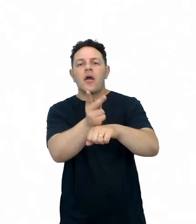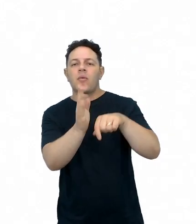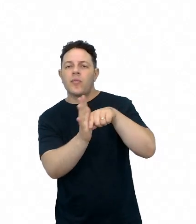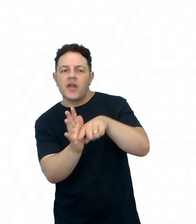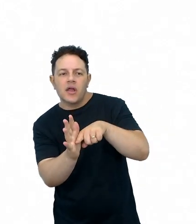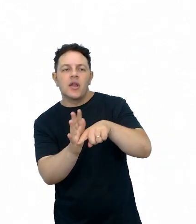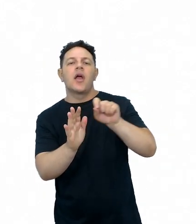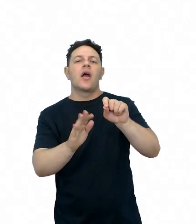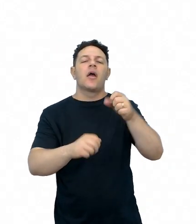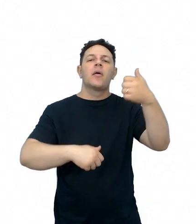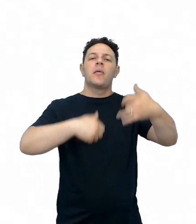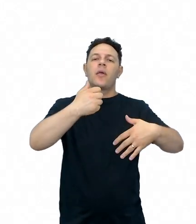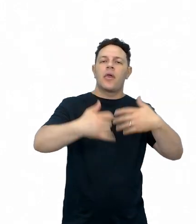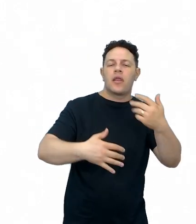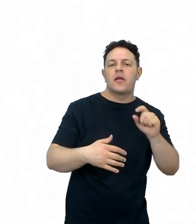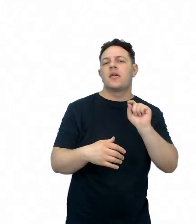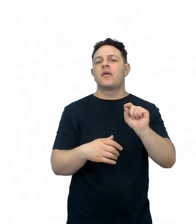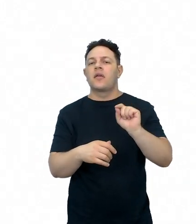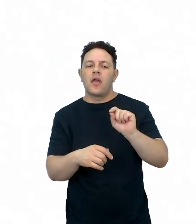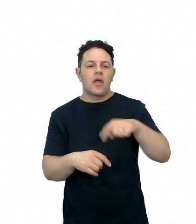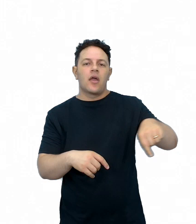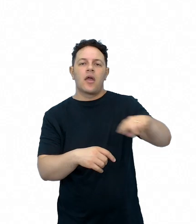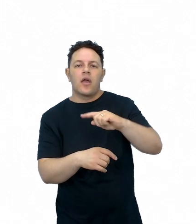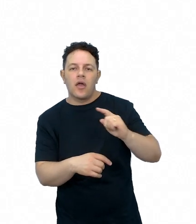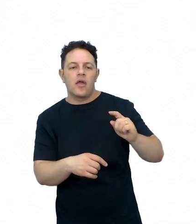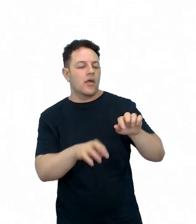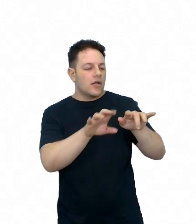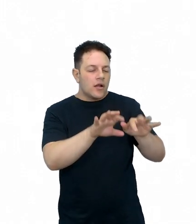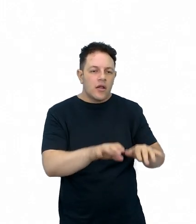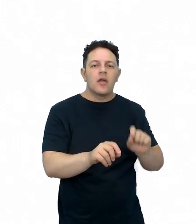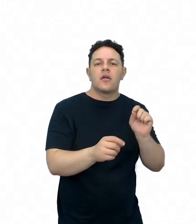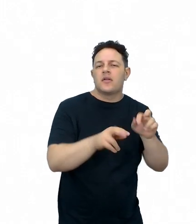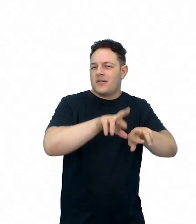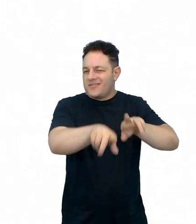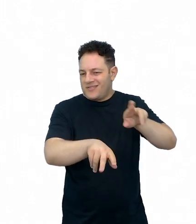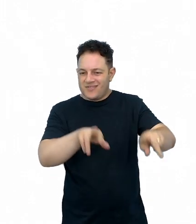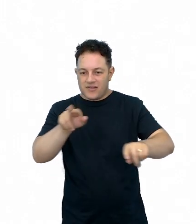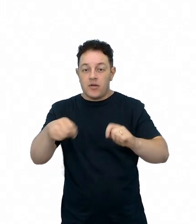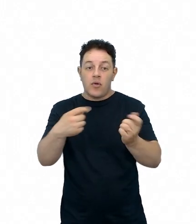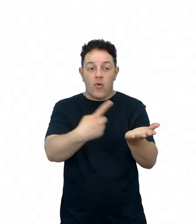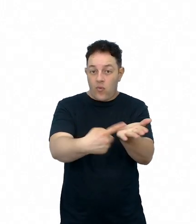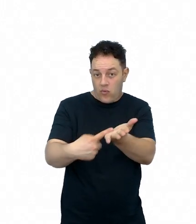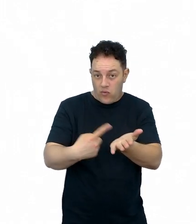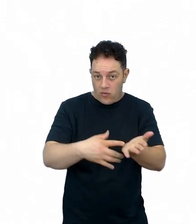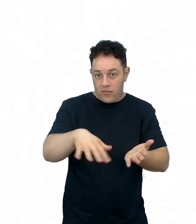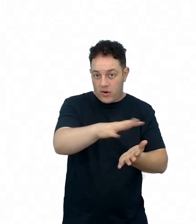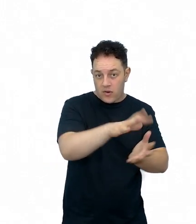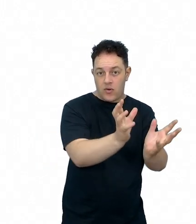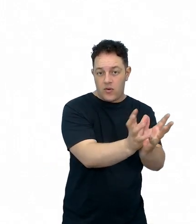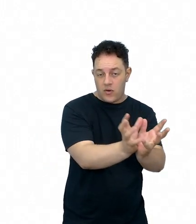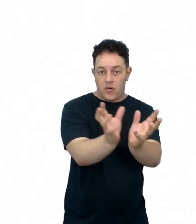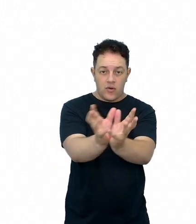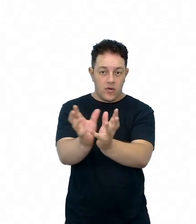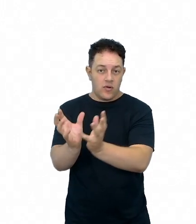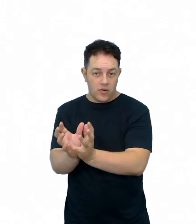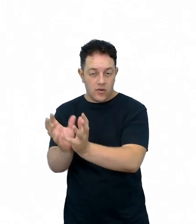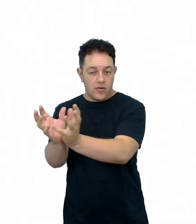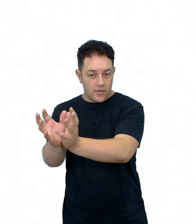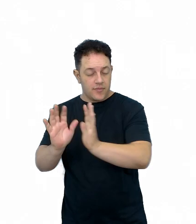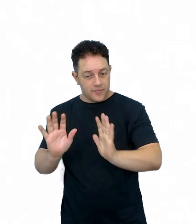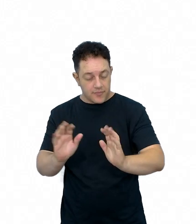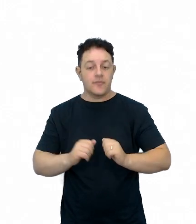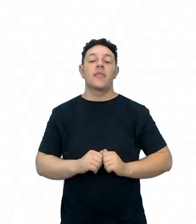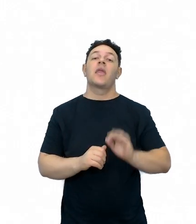questões de pesquisa, quem vai ser o escriba. Então, eu preciso discutir com eles as tarefas do